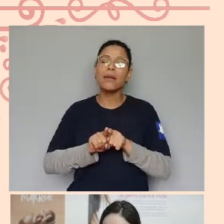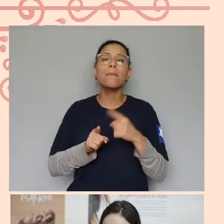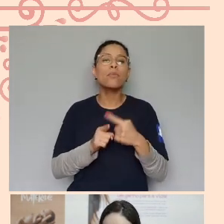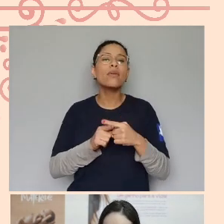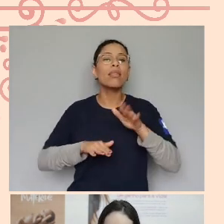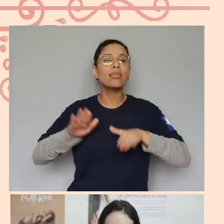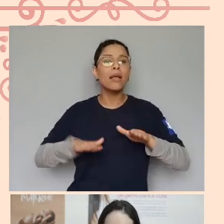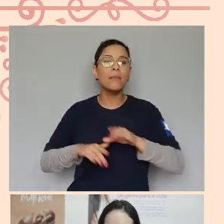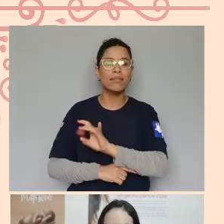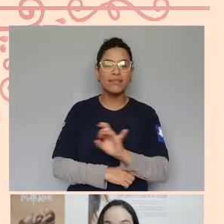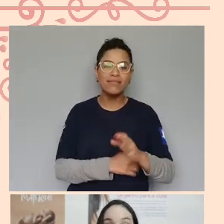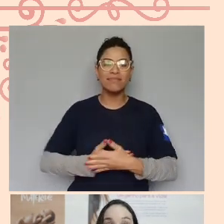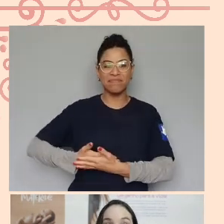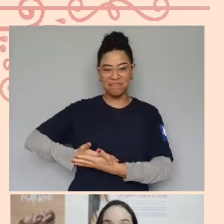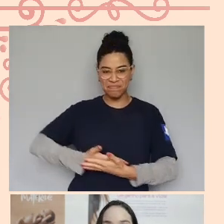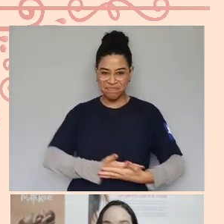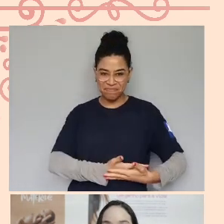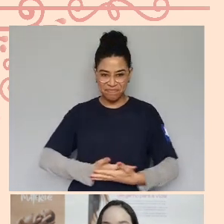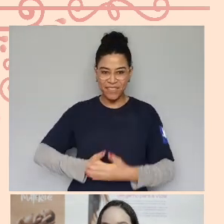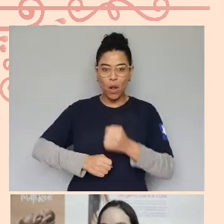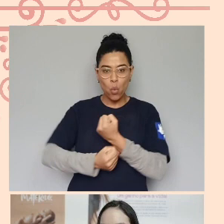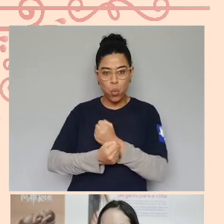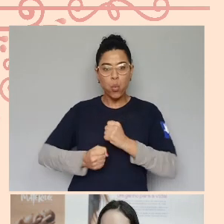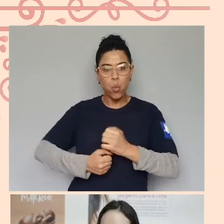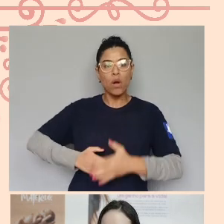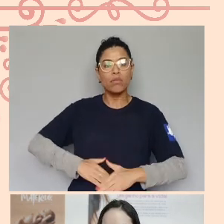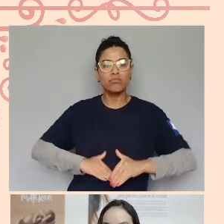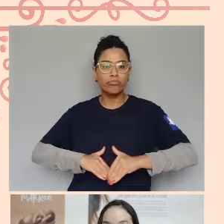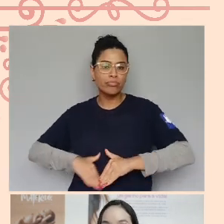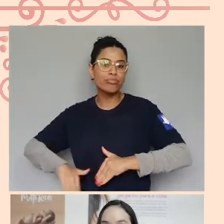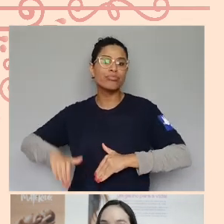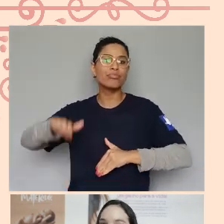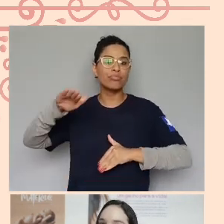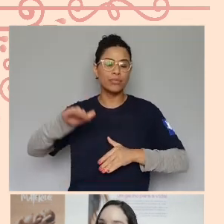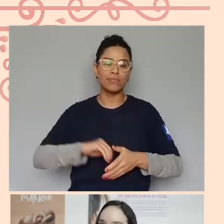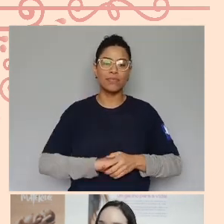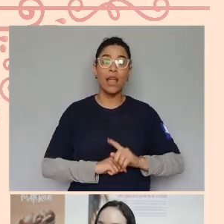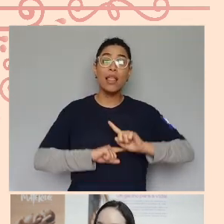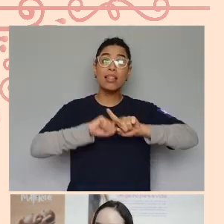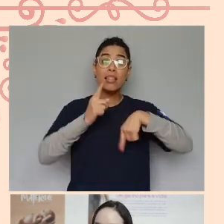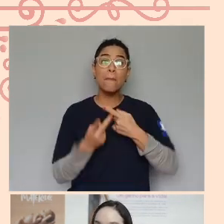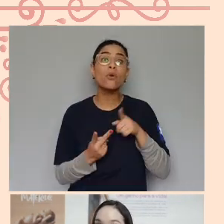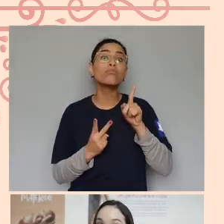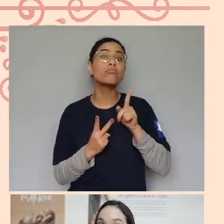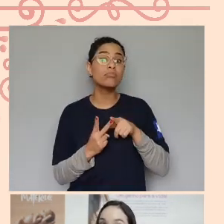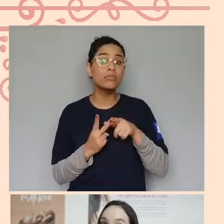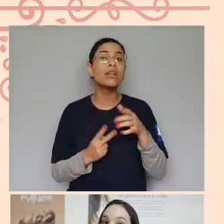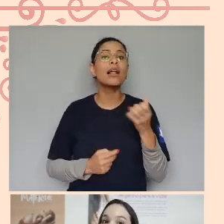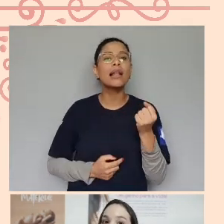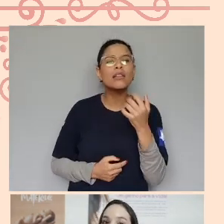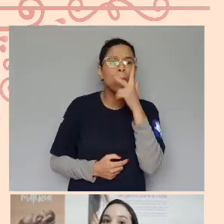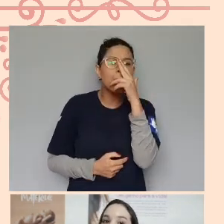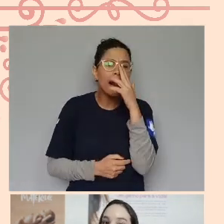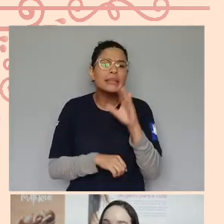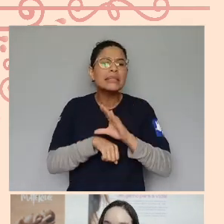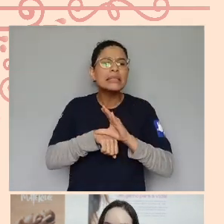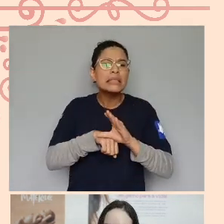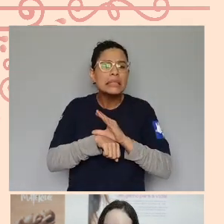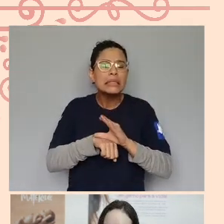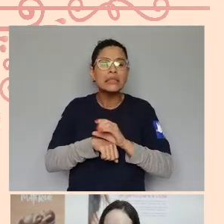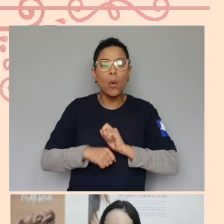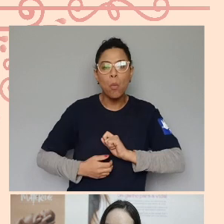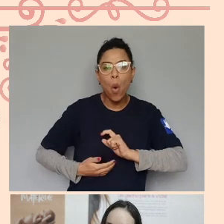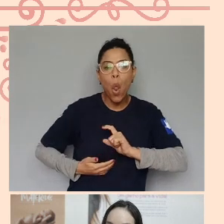demanda. Depois vem o leite de transição, que é um leite mais acinzentado. O volume já começa a aumentar